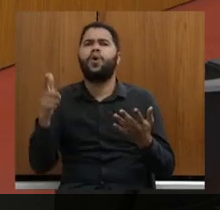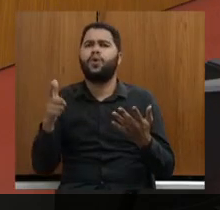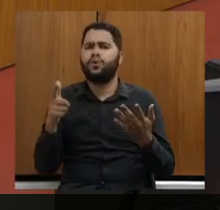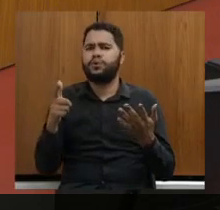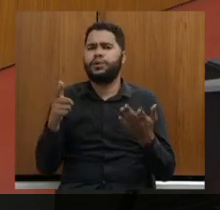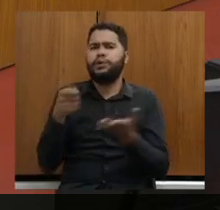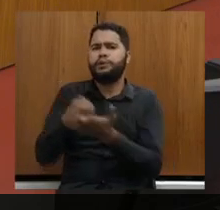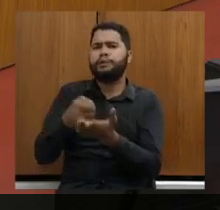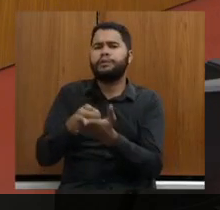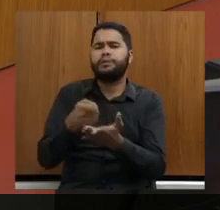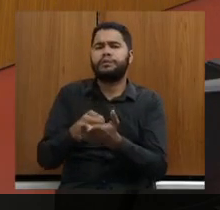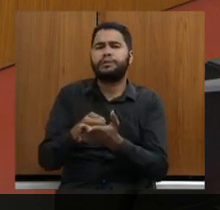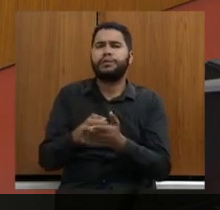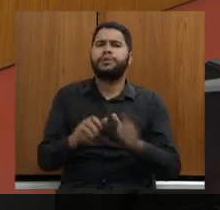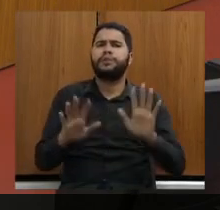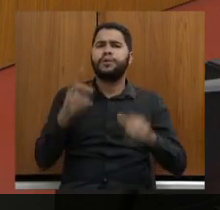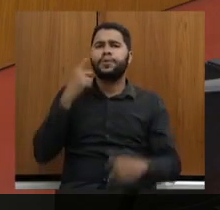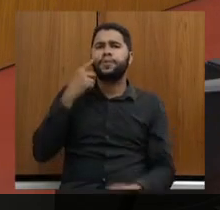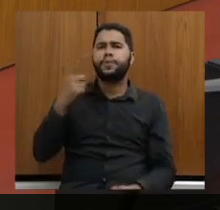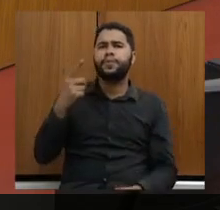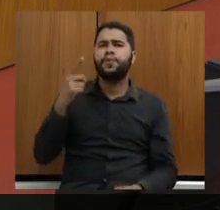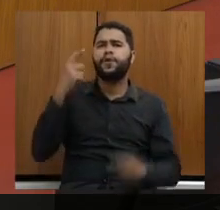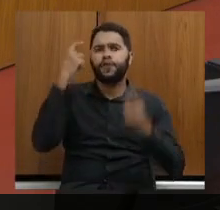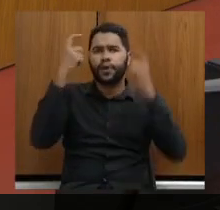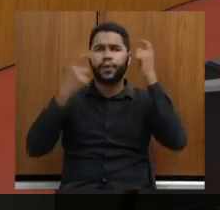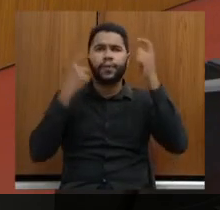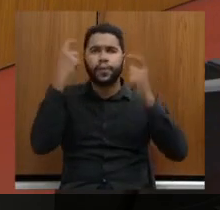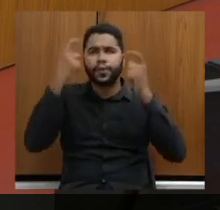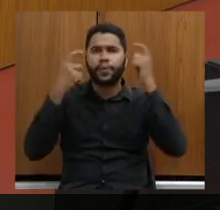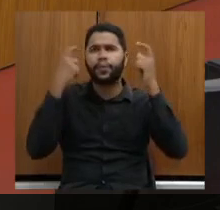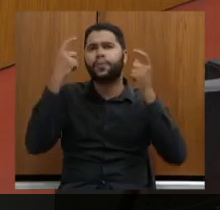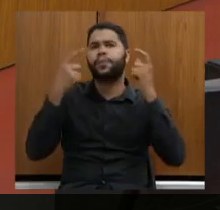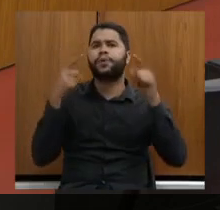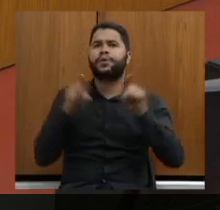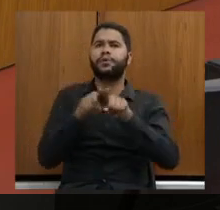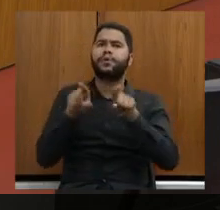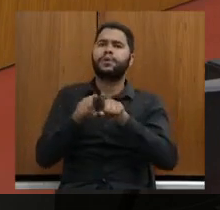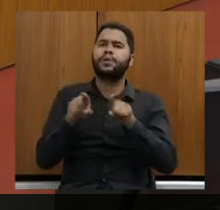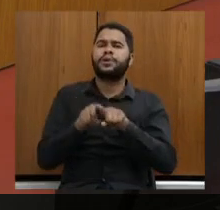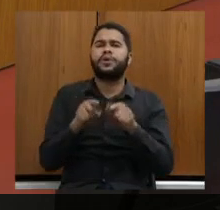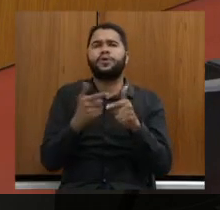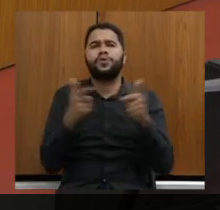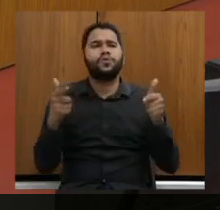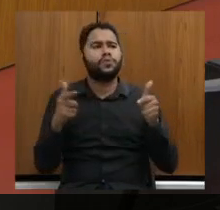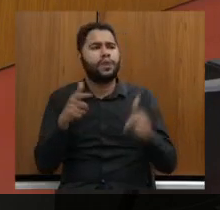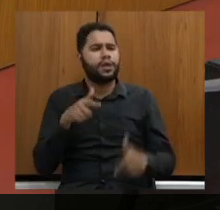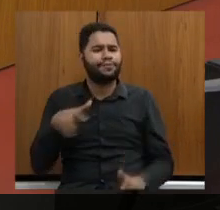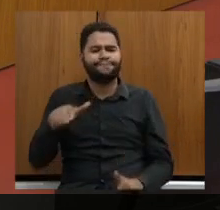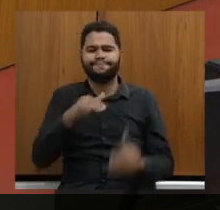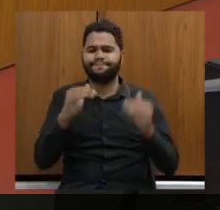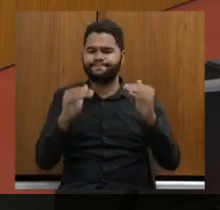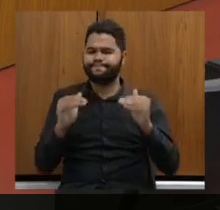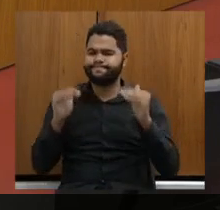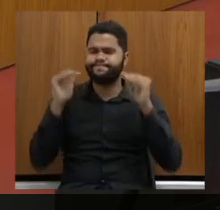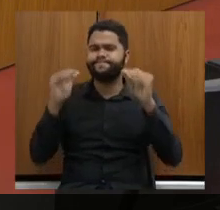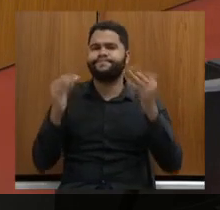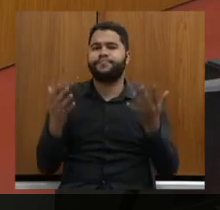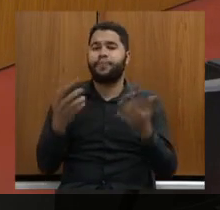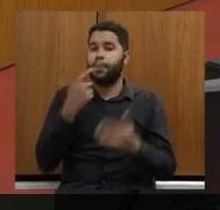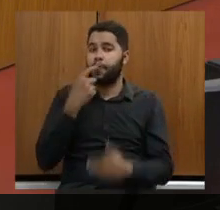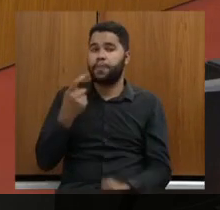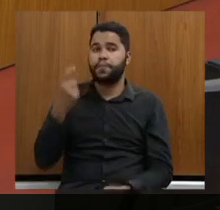como é que o nome é Henrique e a gente vê as preocupações a falta a gente não tem esse status das